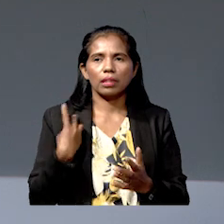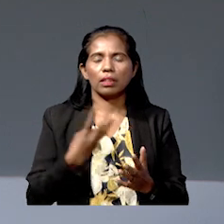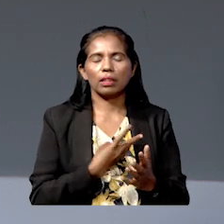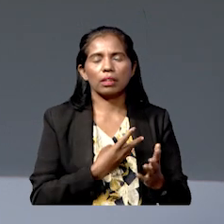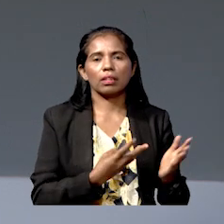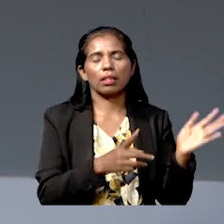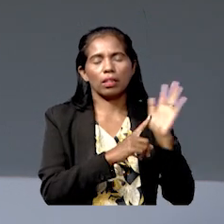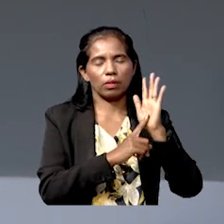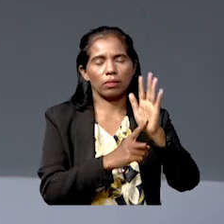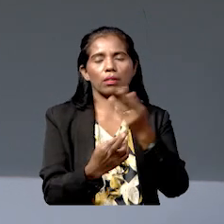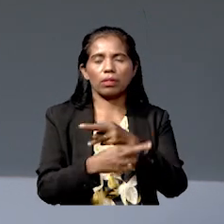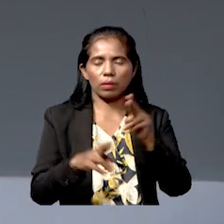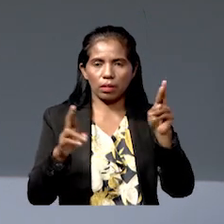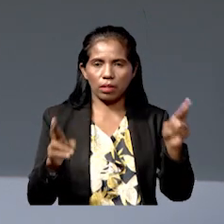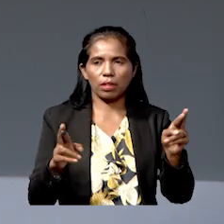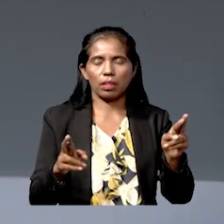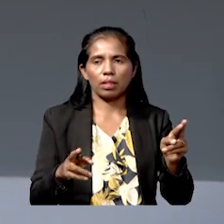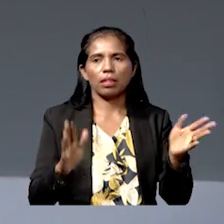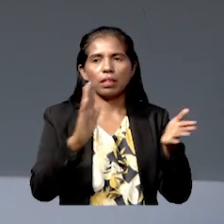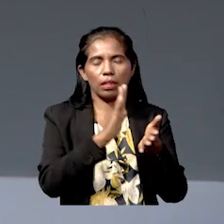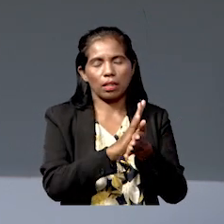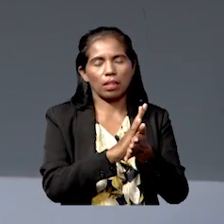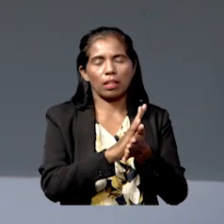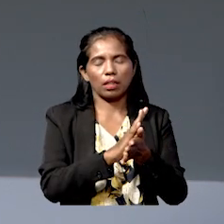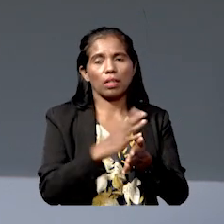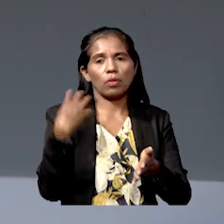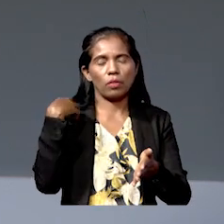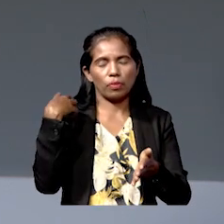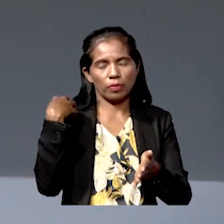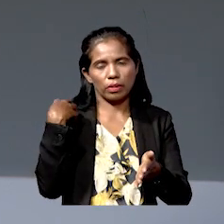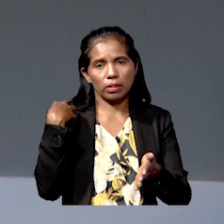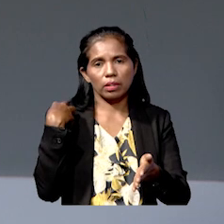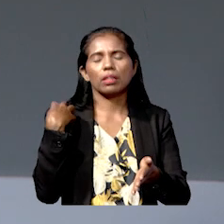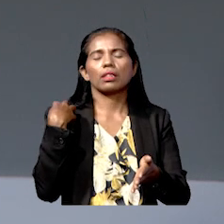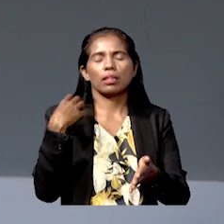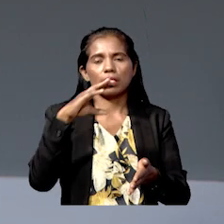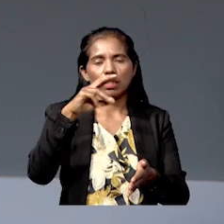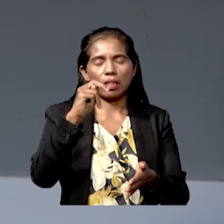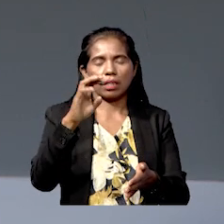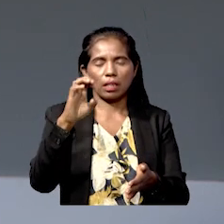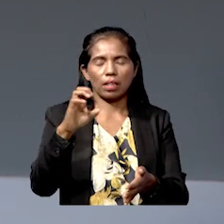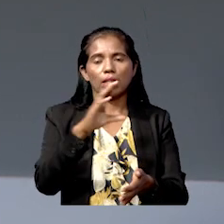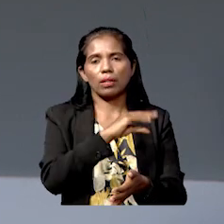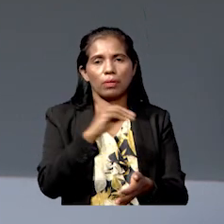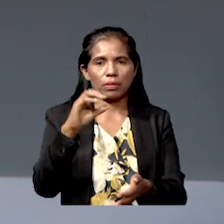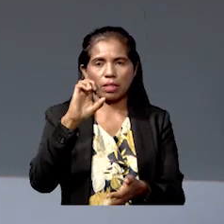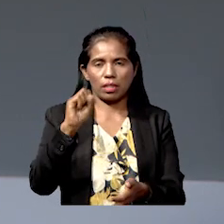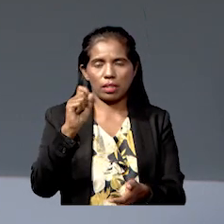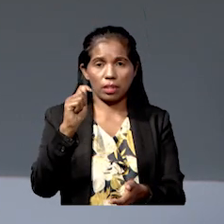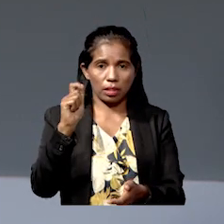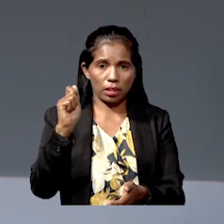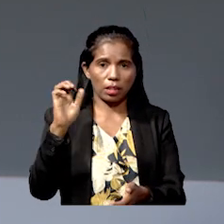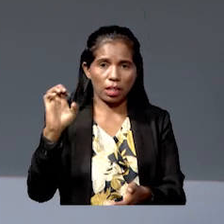resultado provisório. Se está aí o edifício CNE está aí, ou o edifício do Tribunal de Linha. E